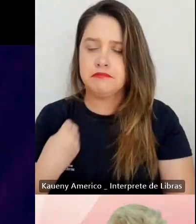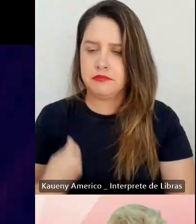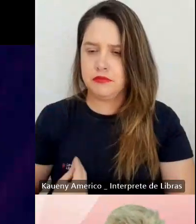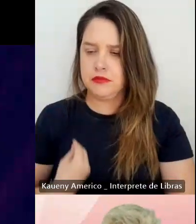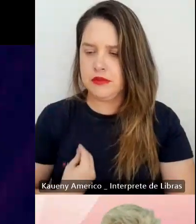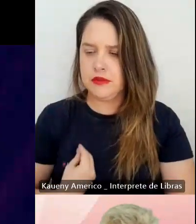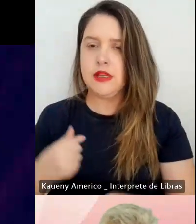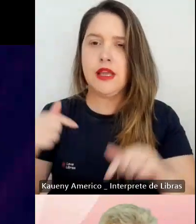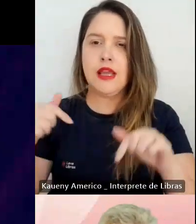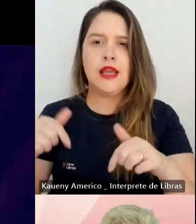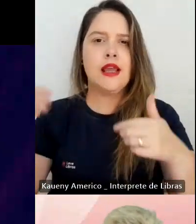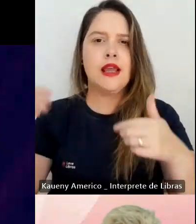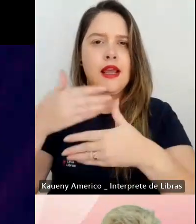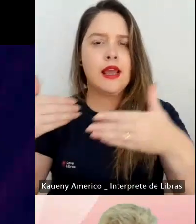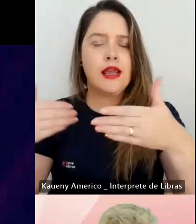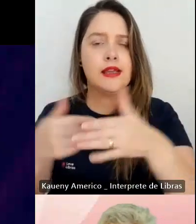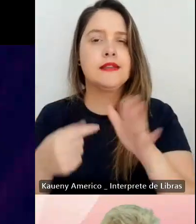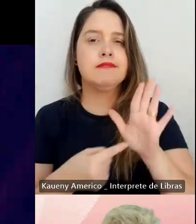vai mostrar.